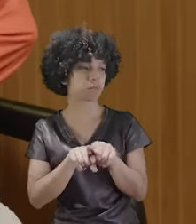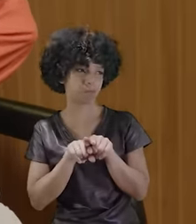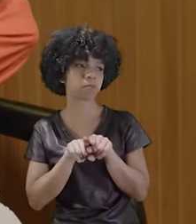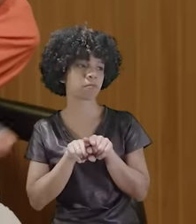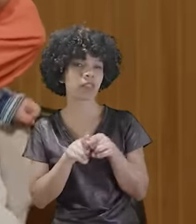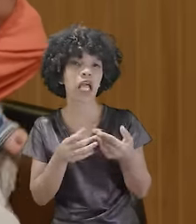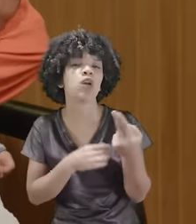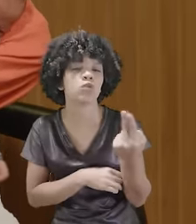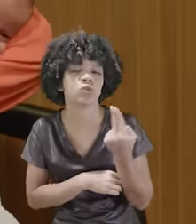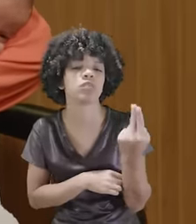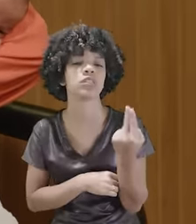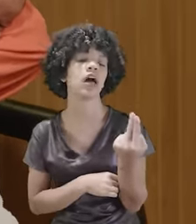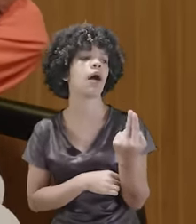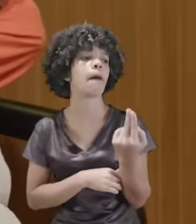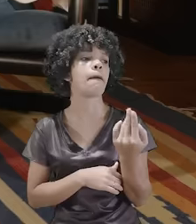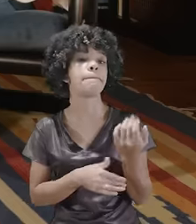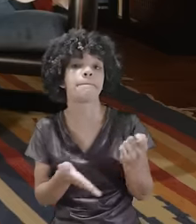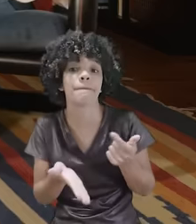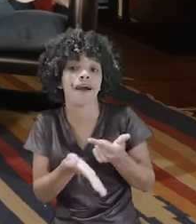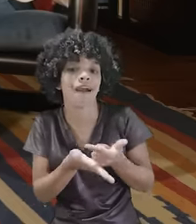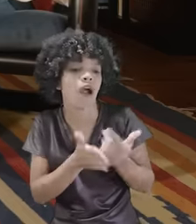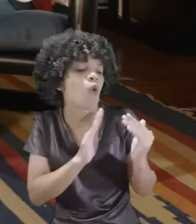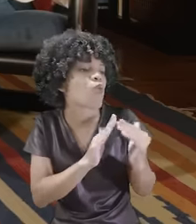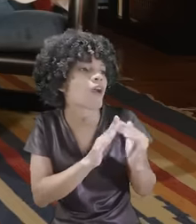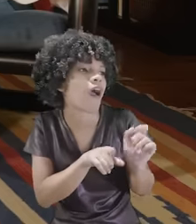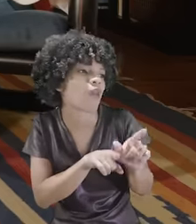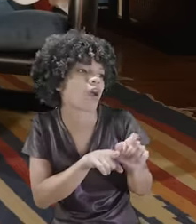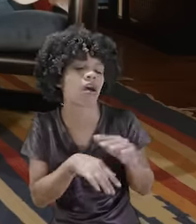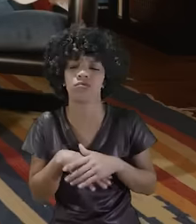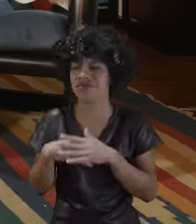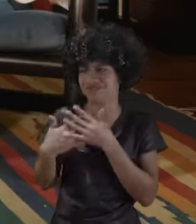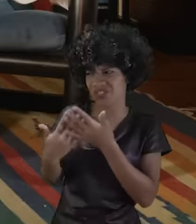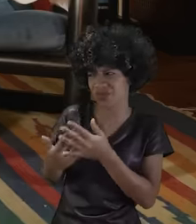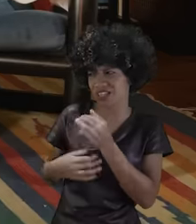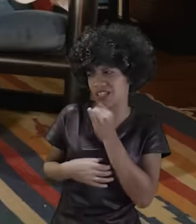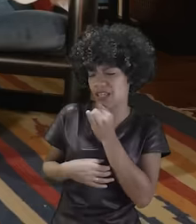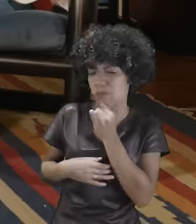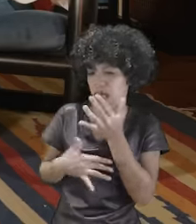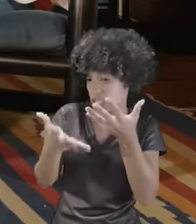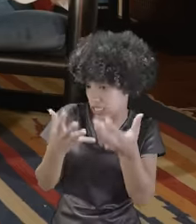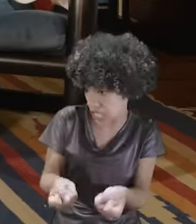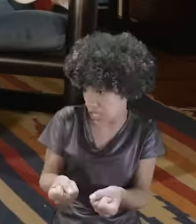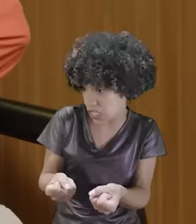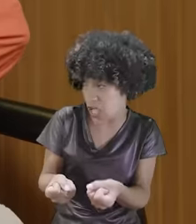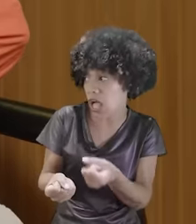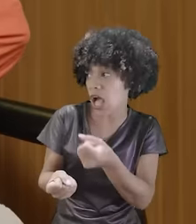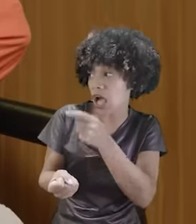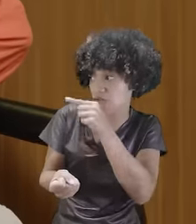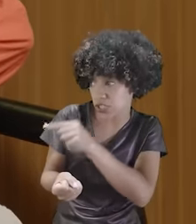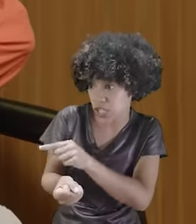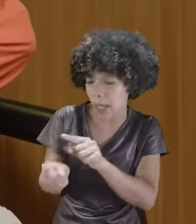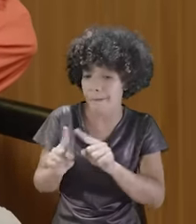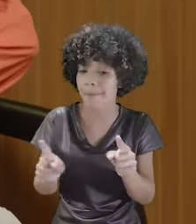não dá nem para pagar onde você tá morando quer dizer eles aceitam vocês mas eles dificultam a sua